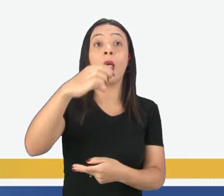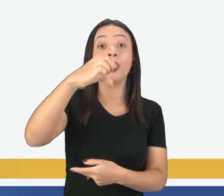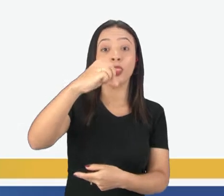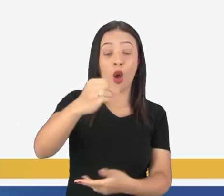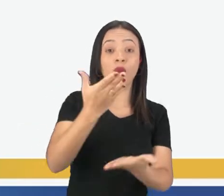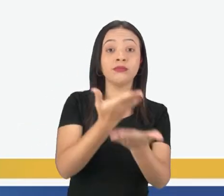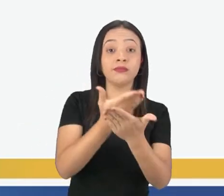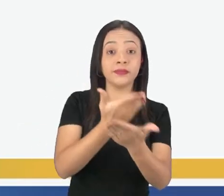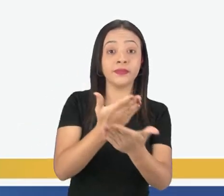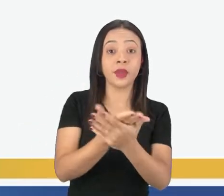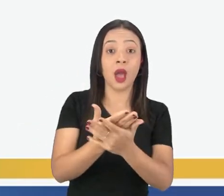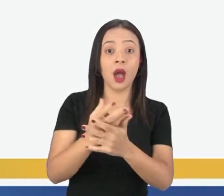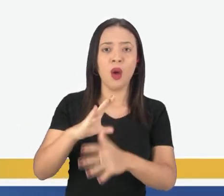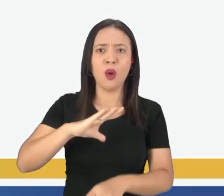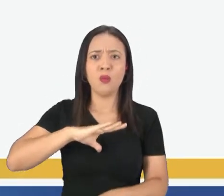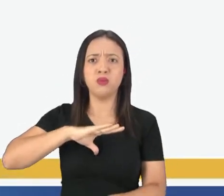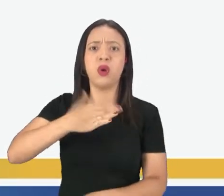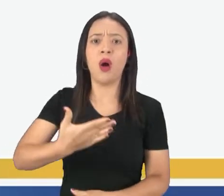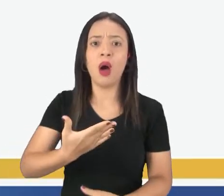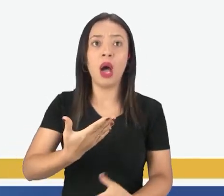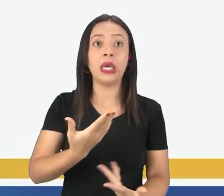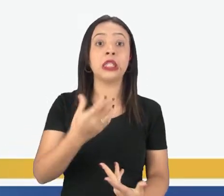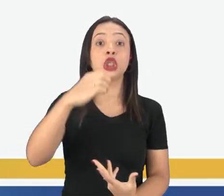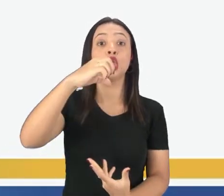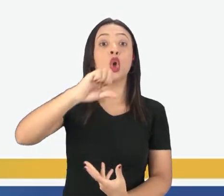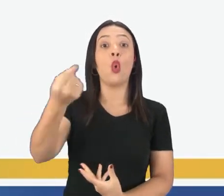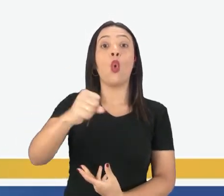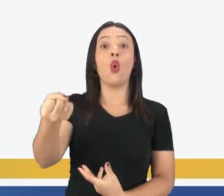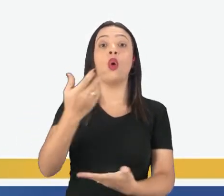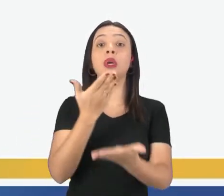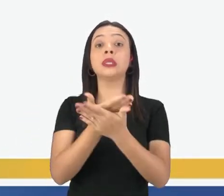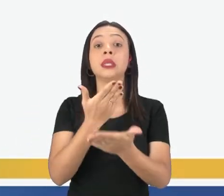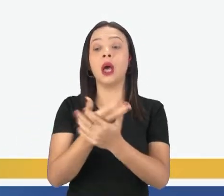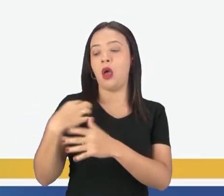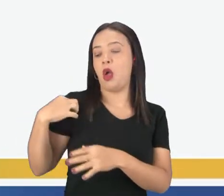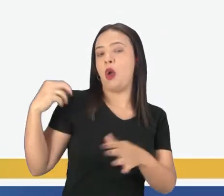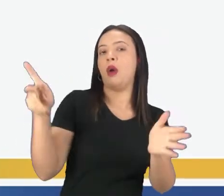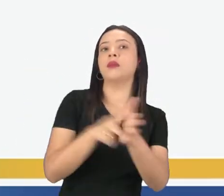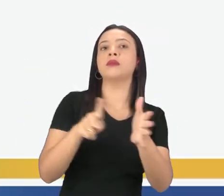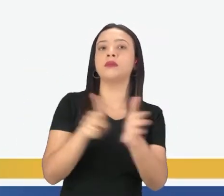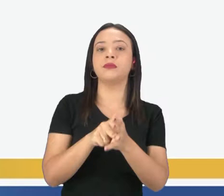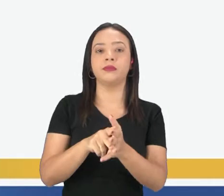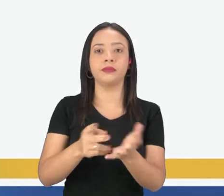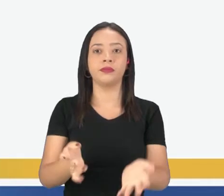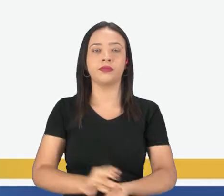aula de sustos e 8 colegas da aula de fantasias. Vamos ver a soma.